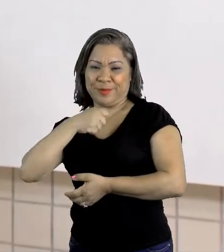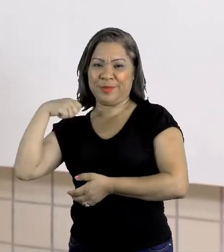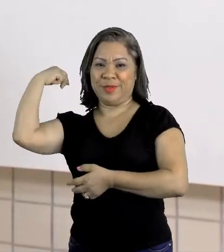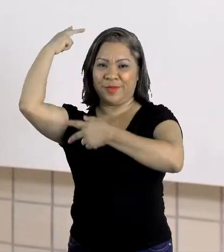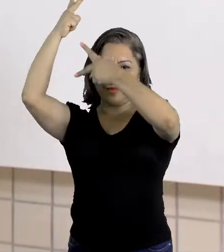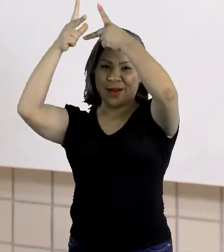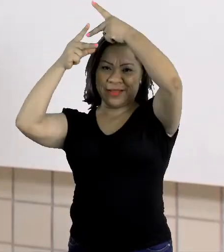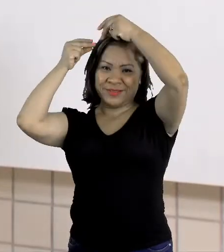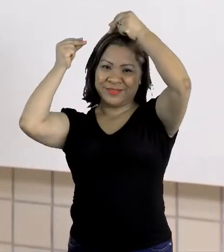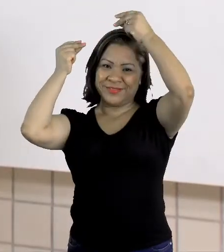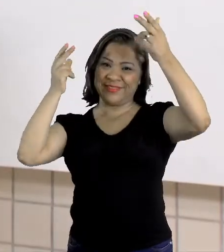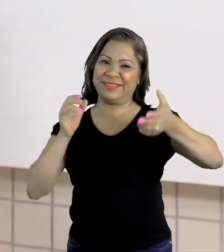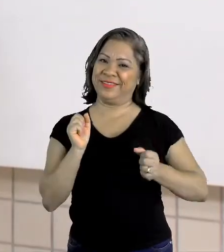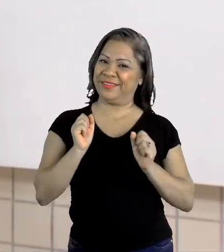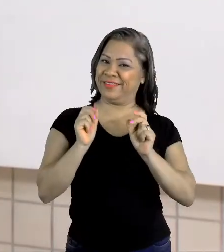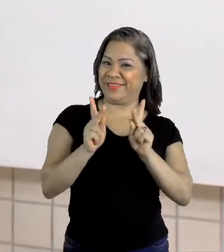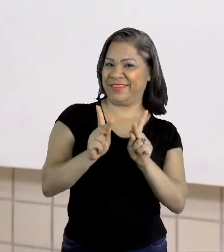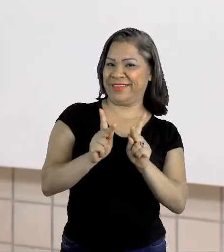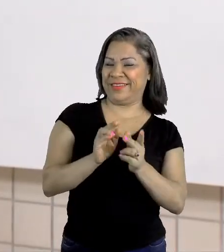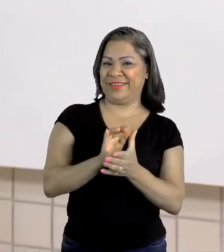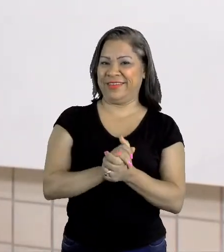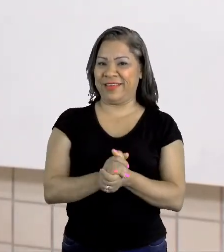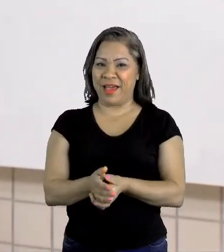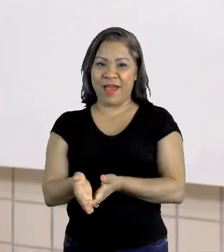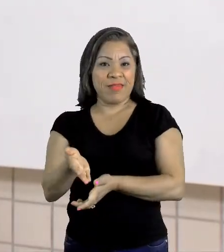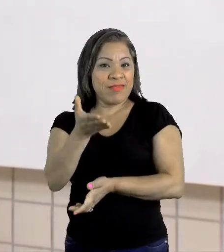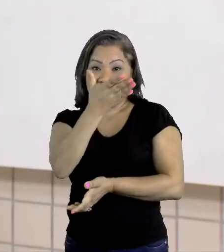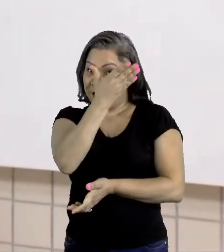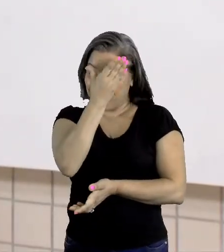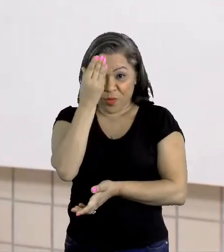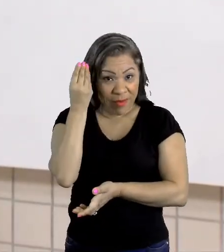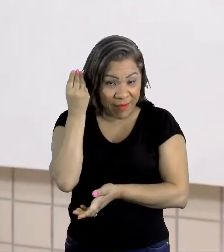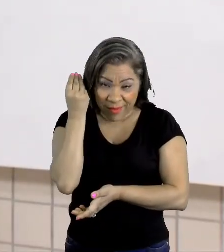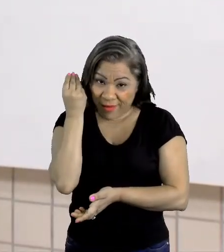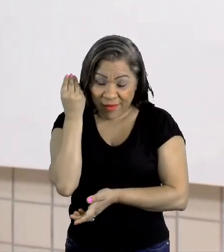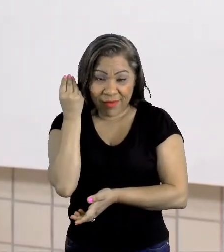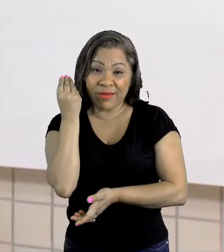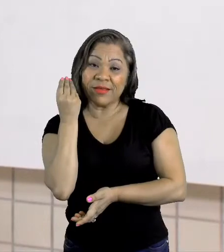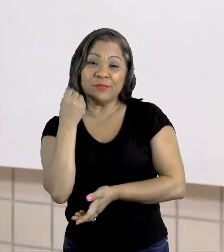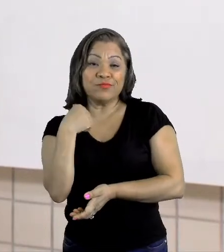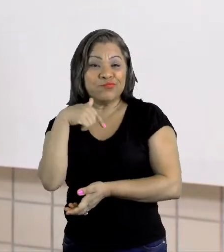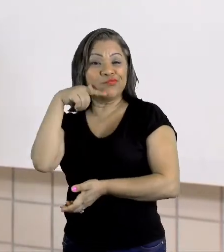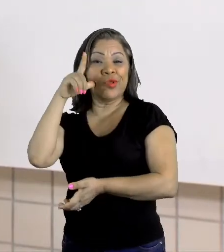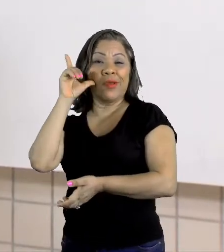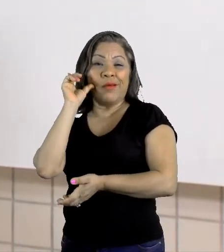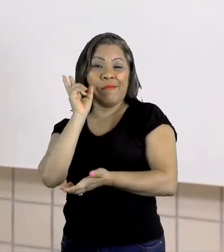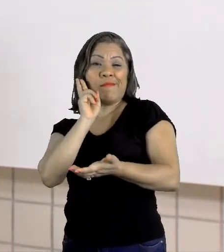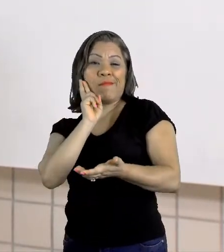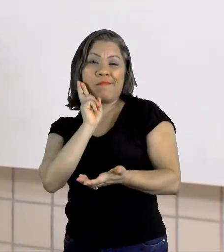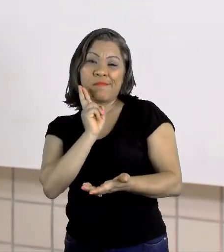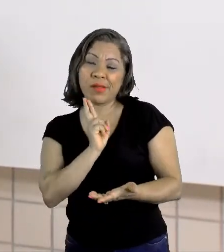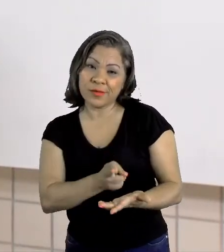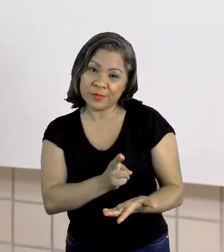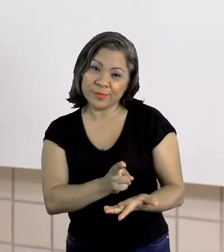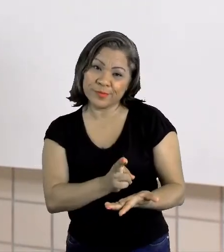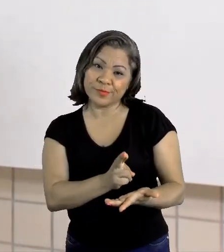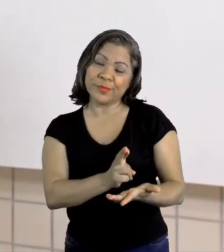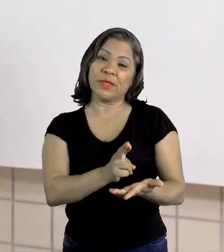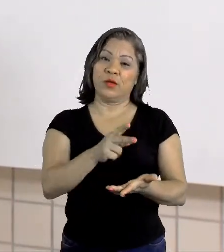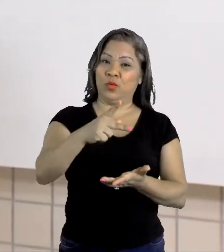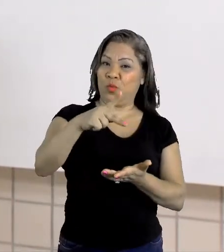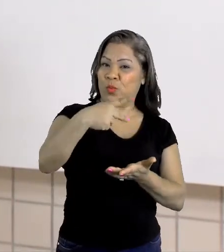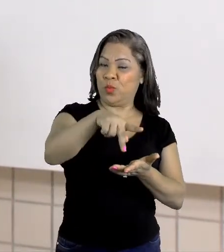fita, ok? Não se esqueçam que, antes de responder as suas